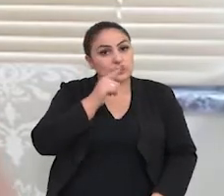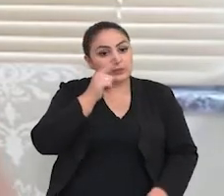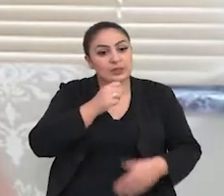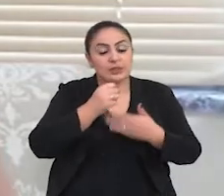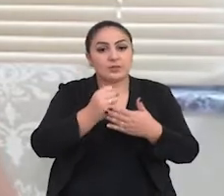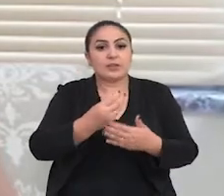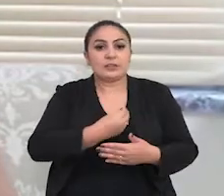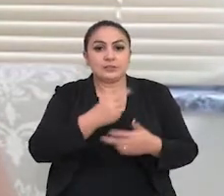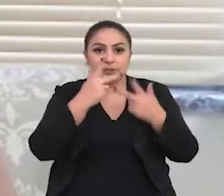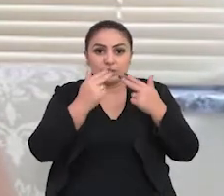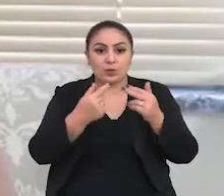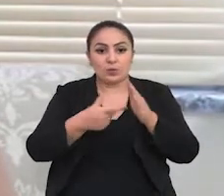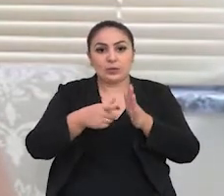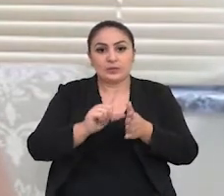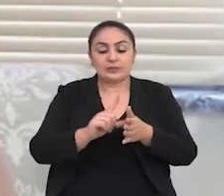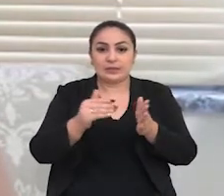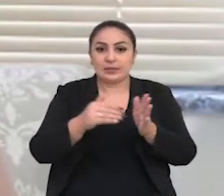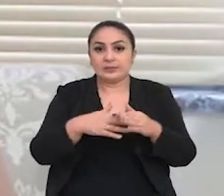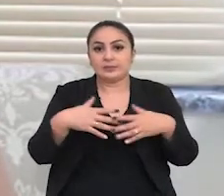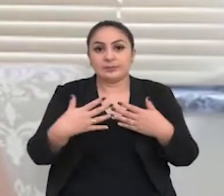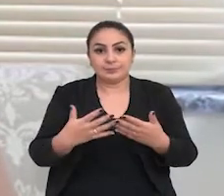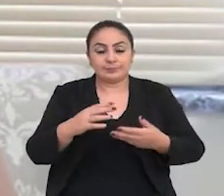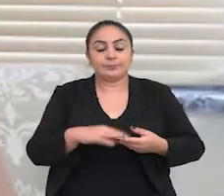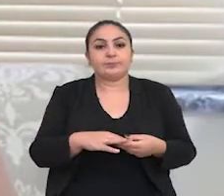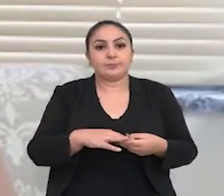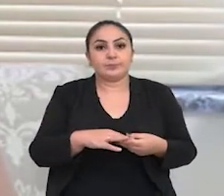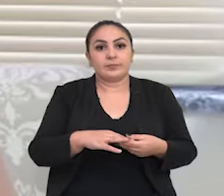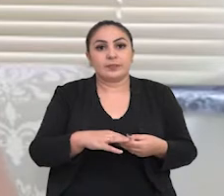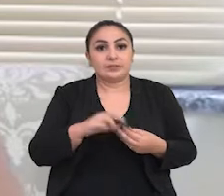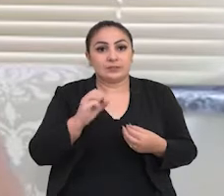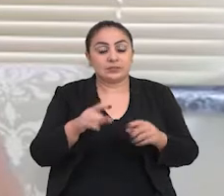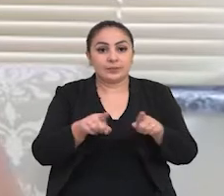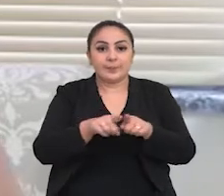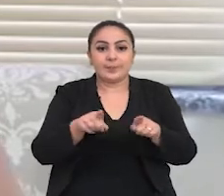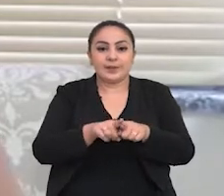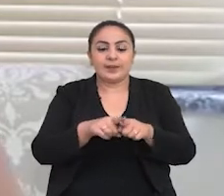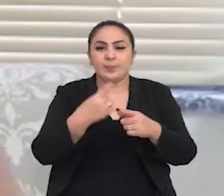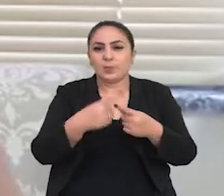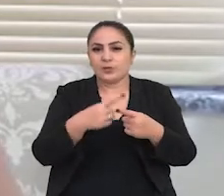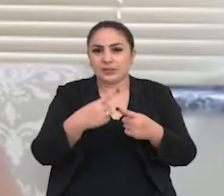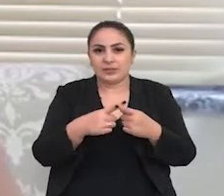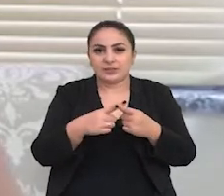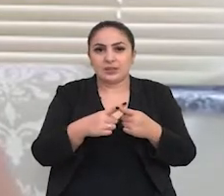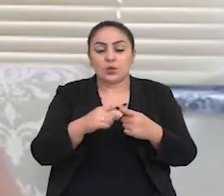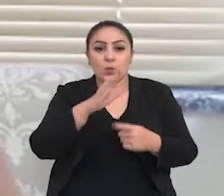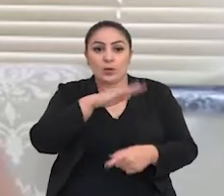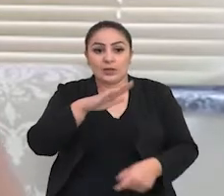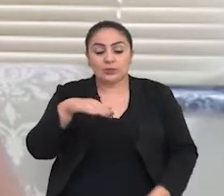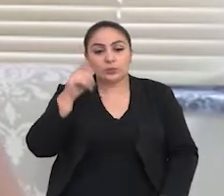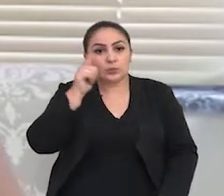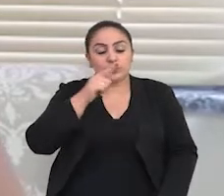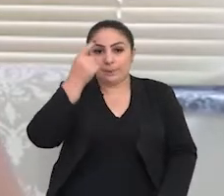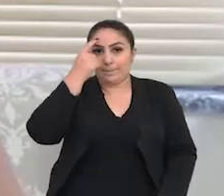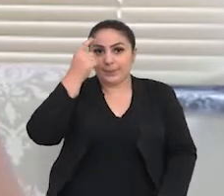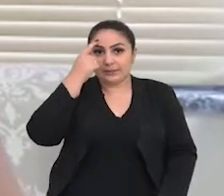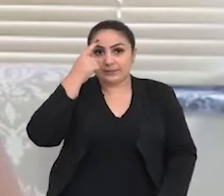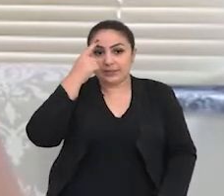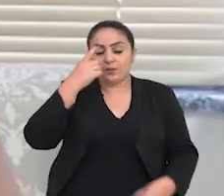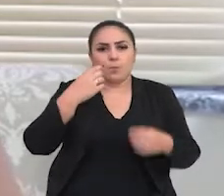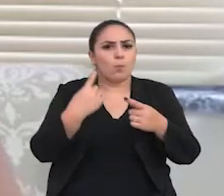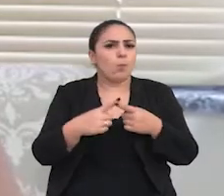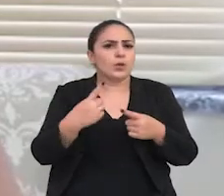tristeza de não poder levar a vida como levávamos até então. Isso surgiu de motivação para que os